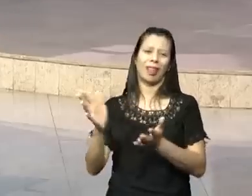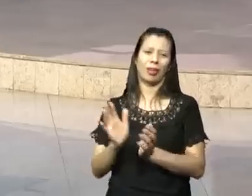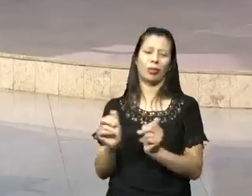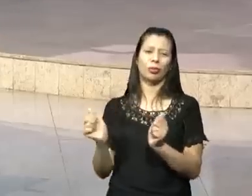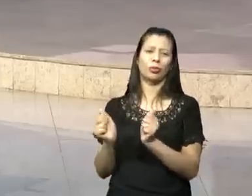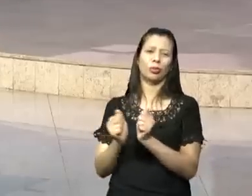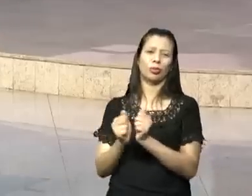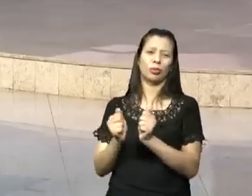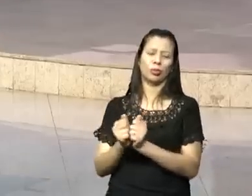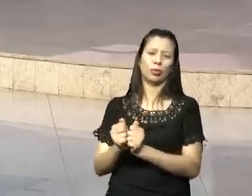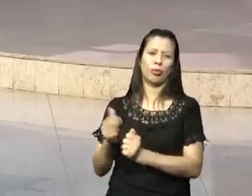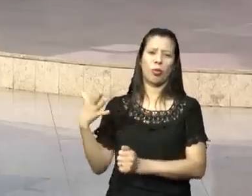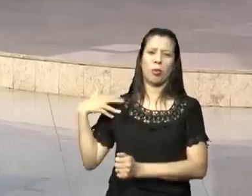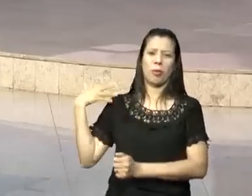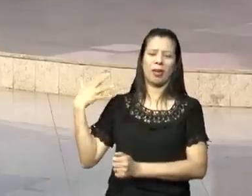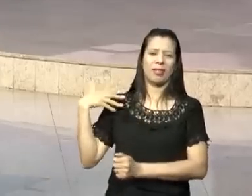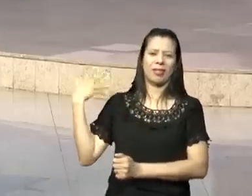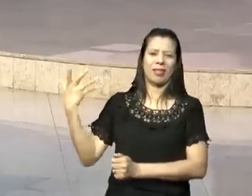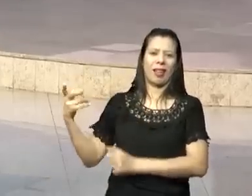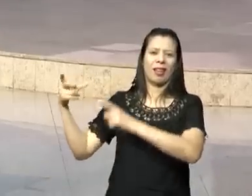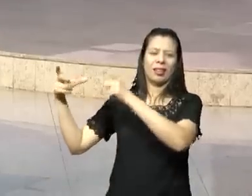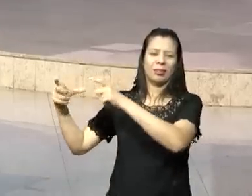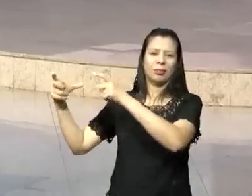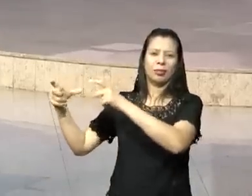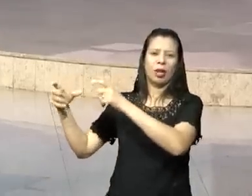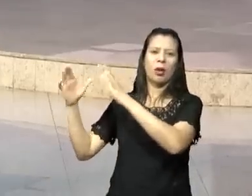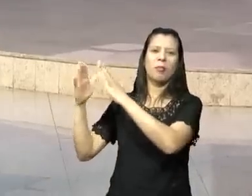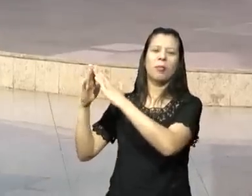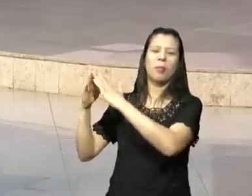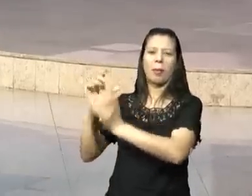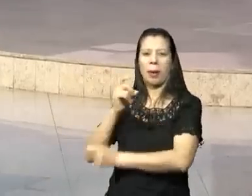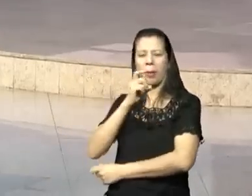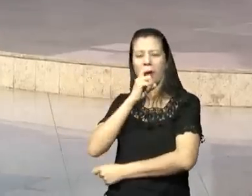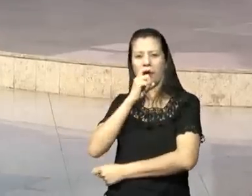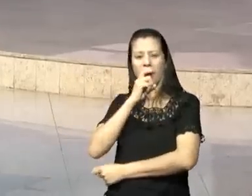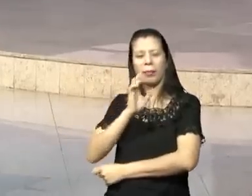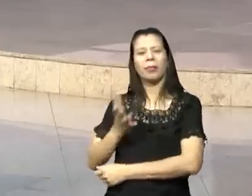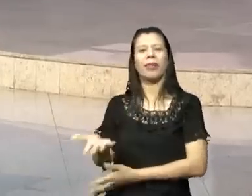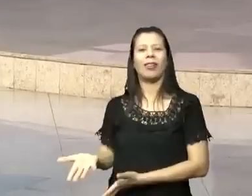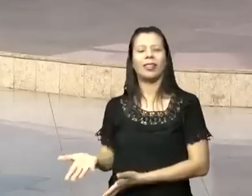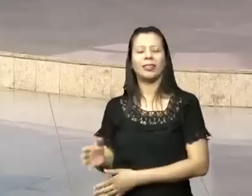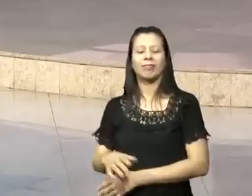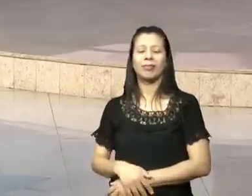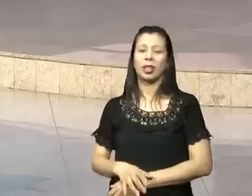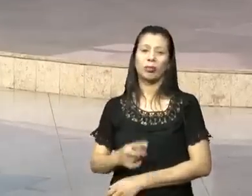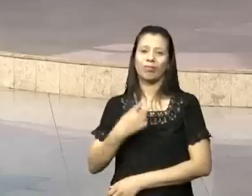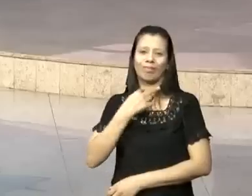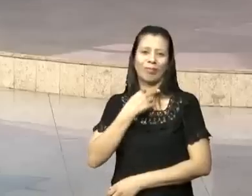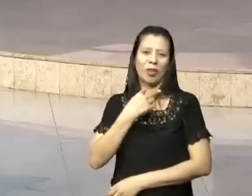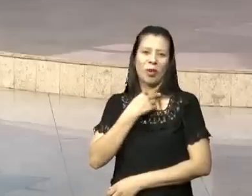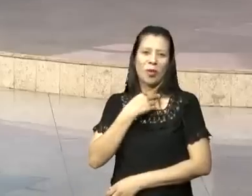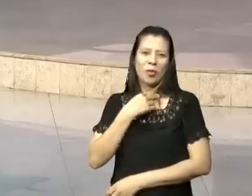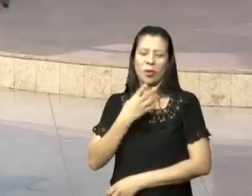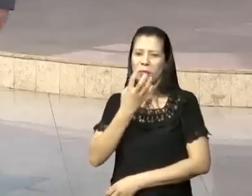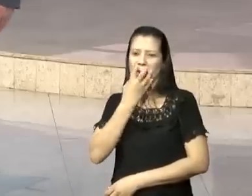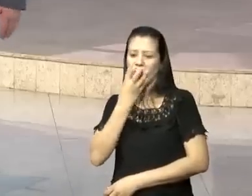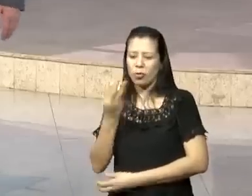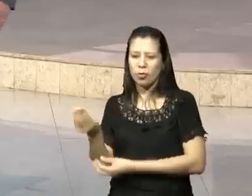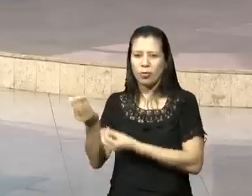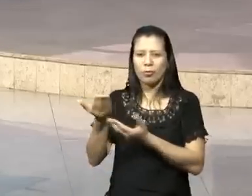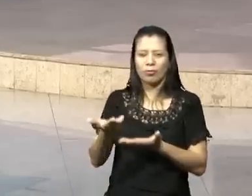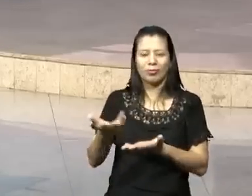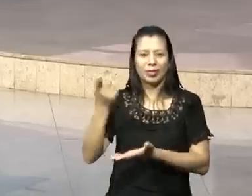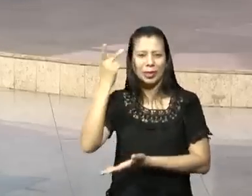o Rabito junto com a milha sempre eu gosto de uma pequena montanha e ali tem um plantio de eucalipto eu gosto de ficar deitado